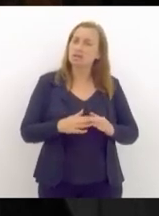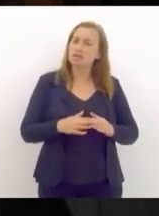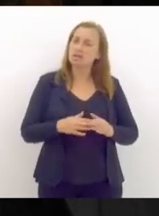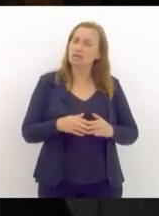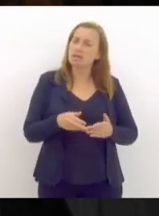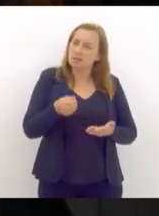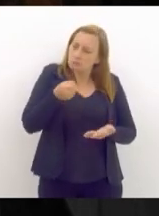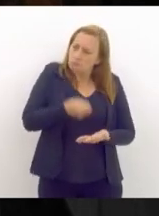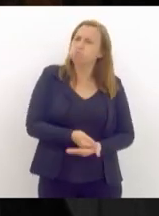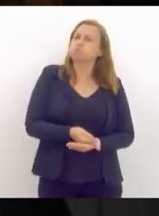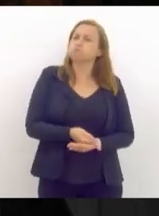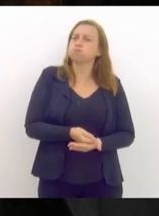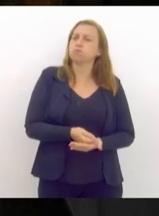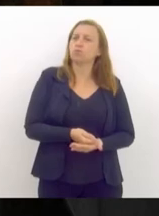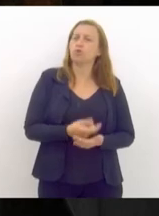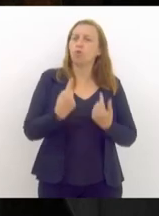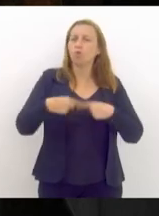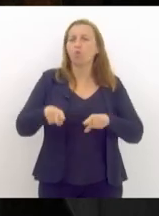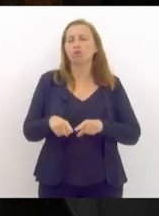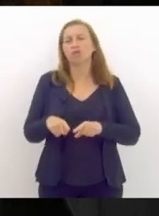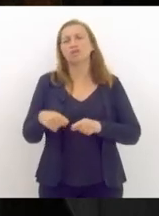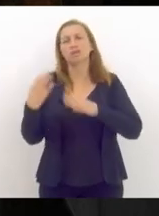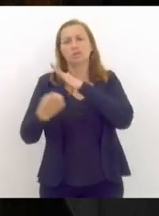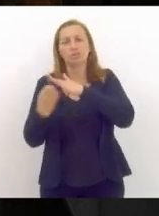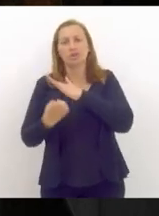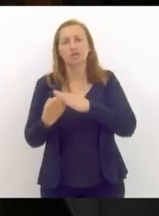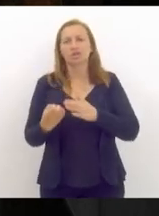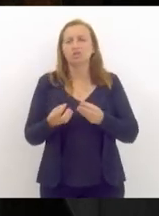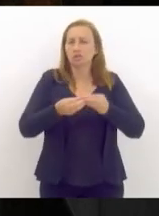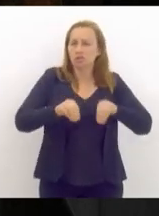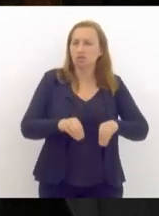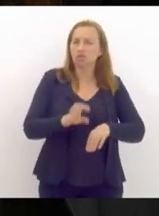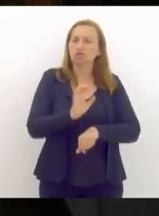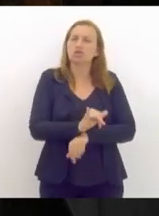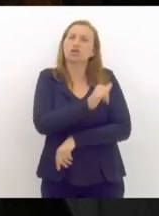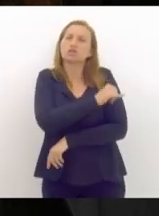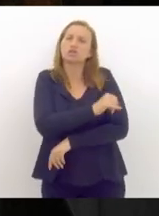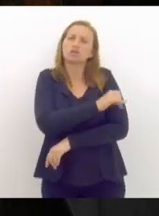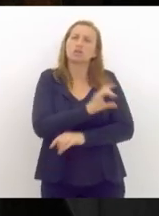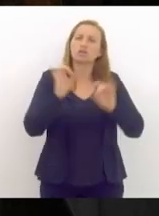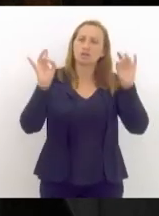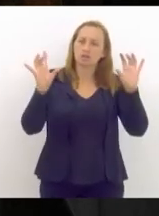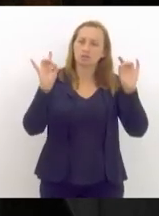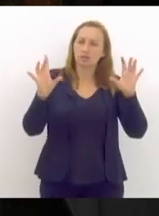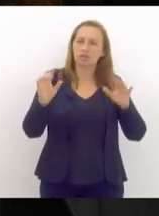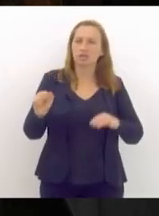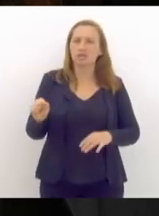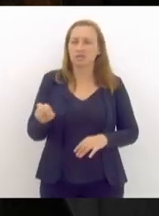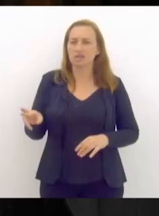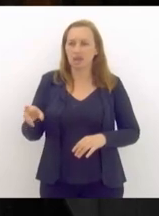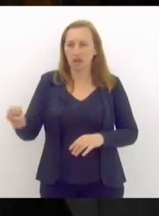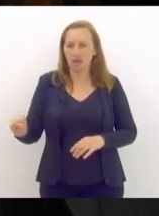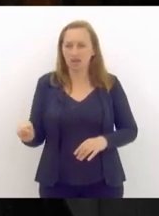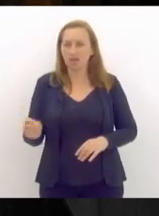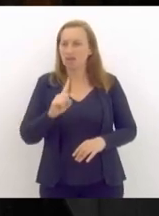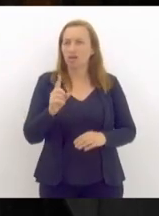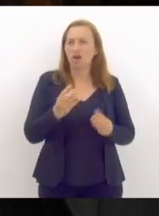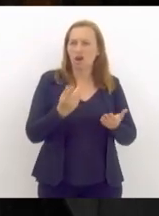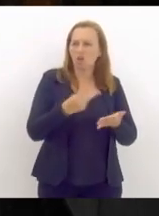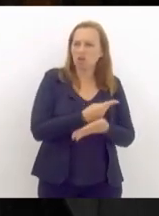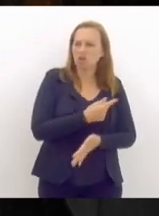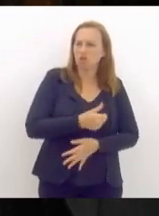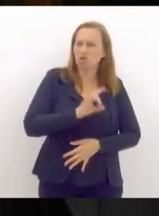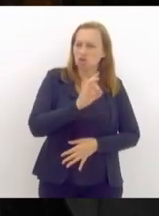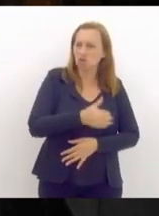essa concessionária que vem lesando o povo do Estado do Rio de Janeiro, em especial a região serrana. Isso não aconteceu só no